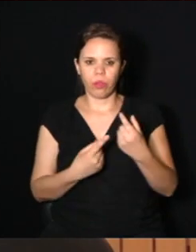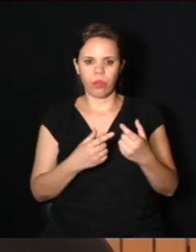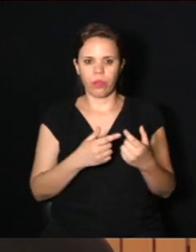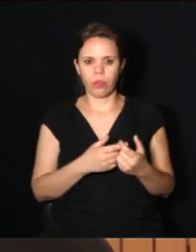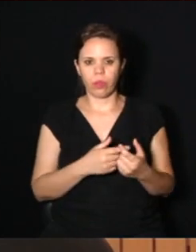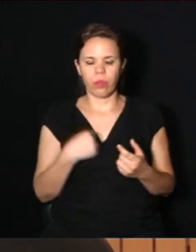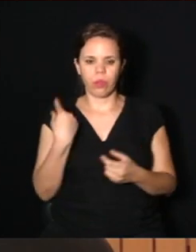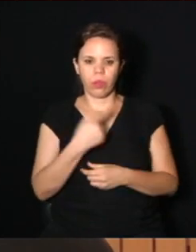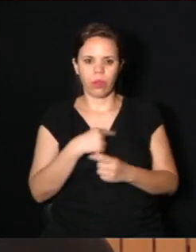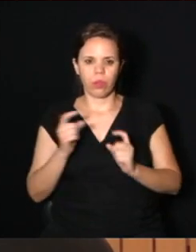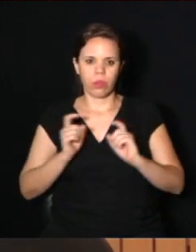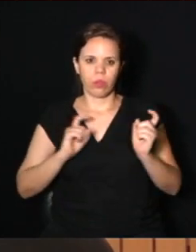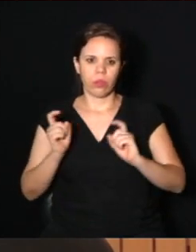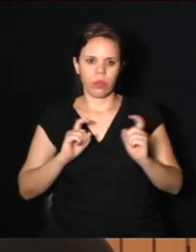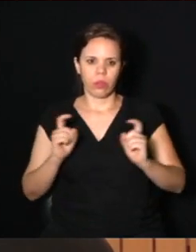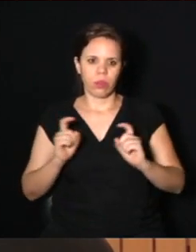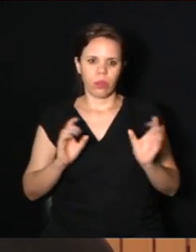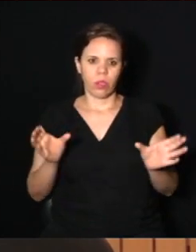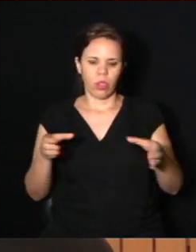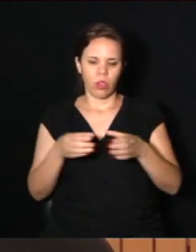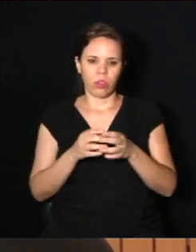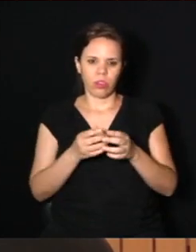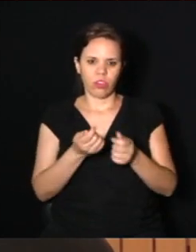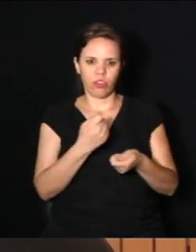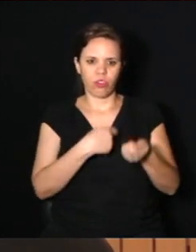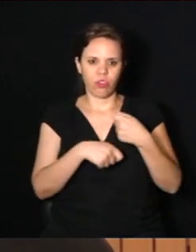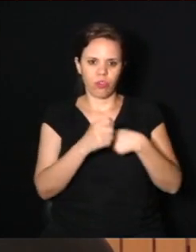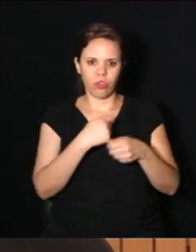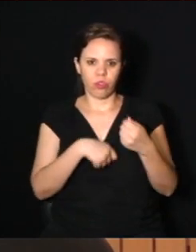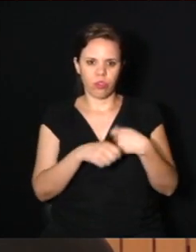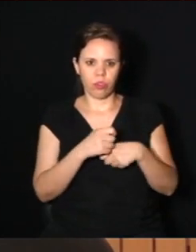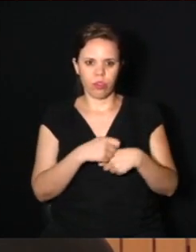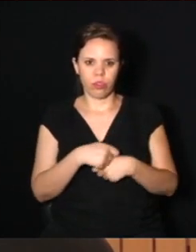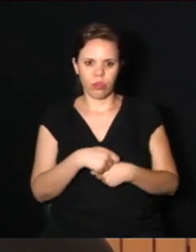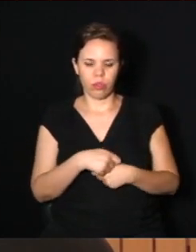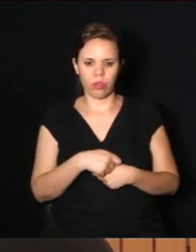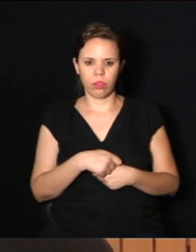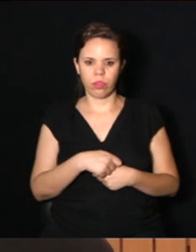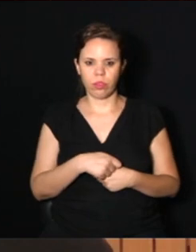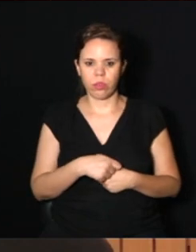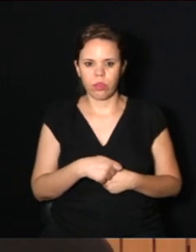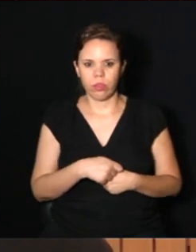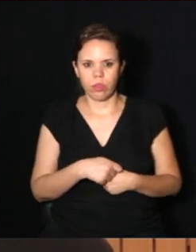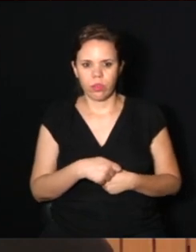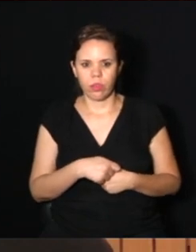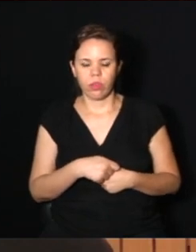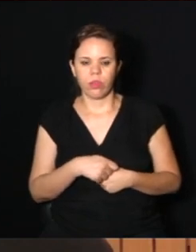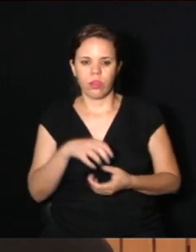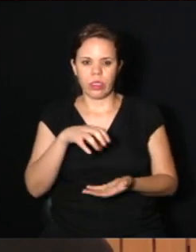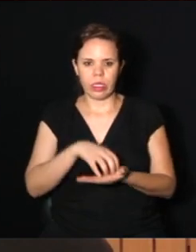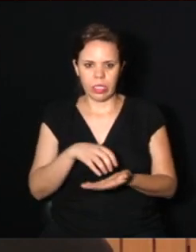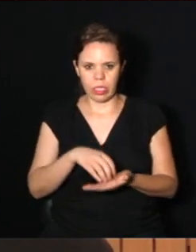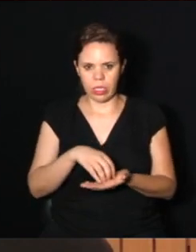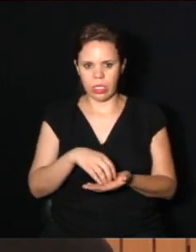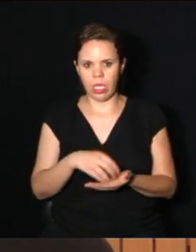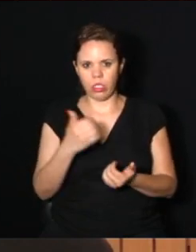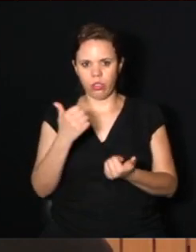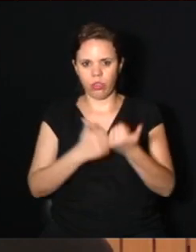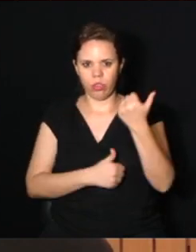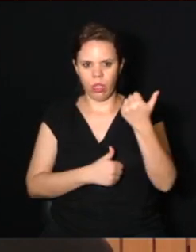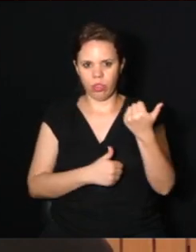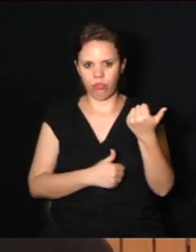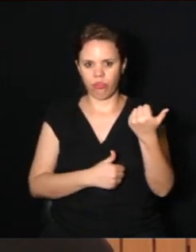das nossas reuniões da comissão gestora da subsede de Campinas, do Conselho Subsede de Campinas. Nós